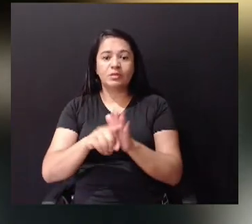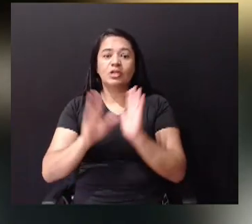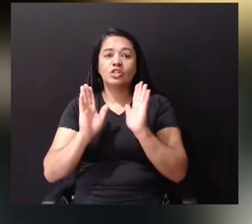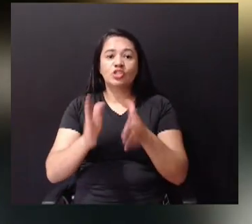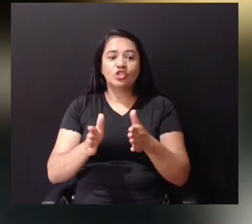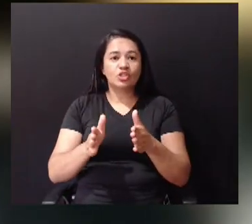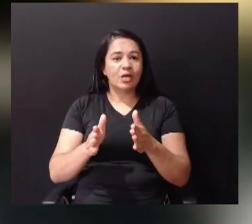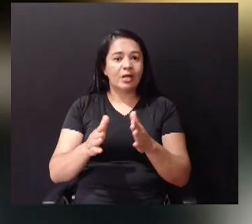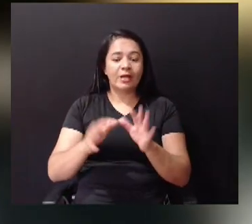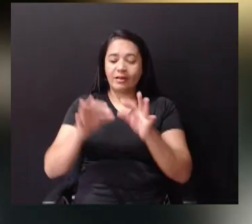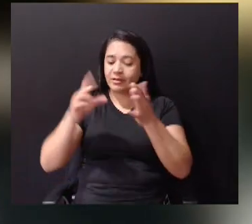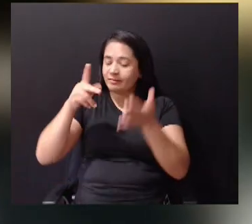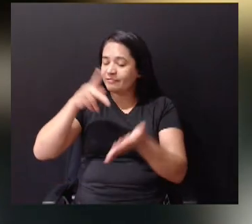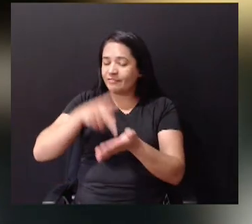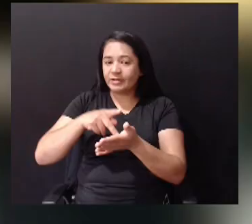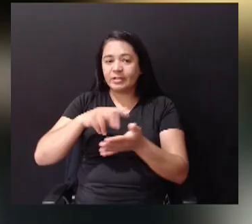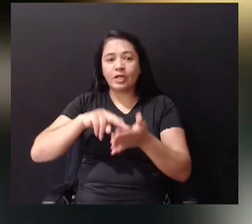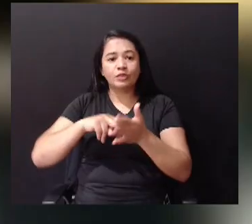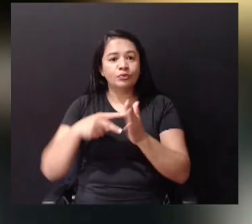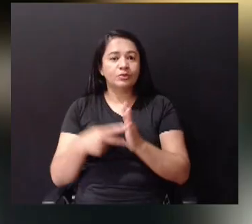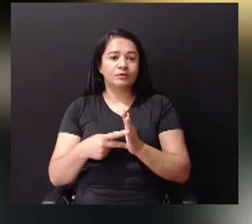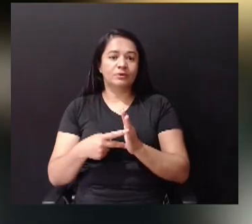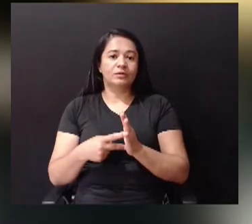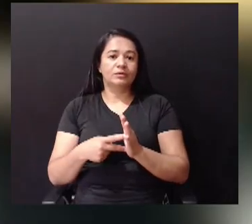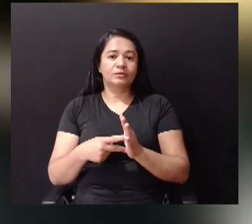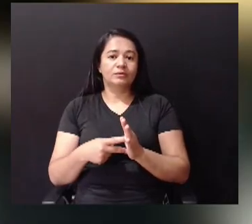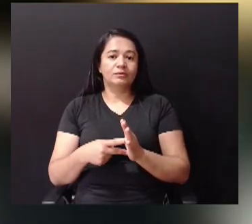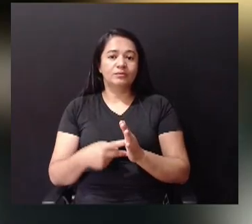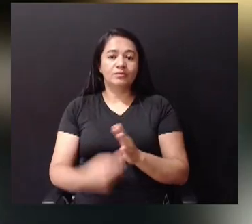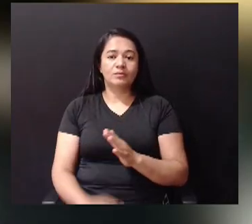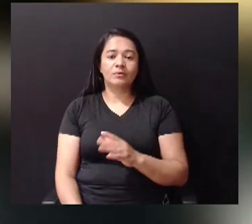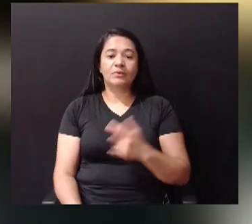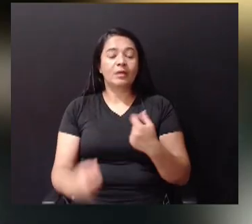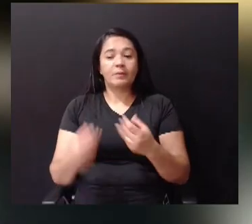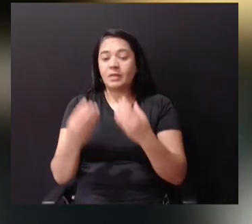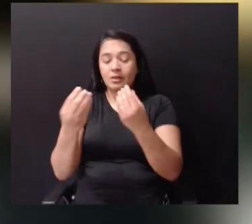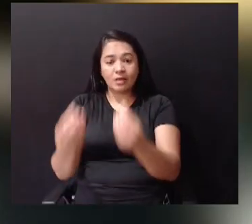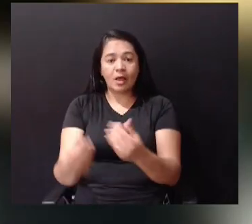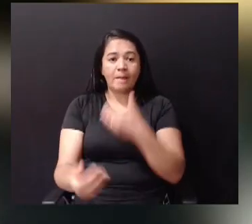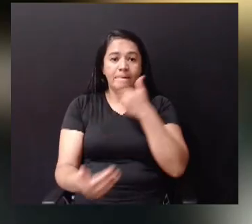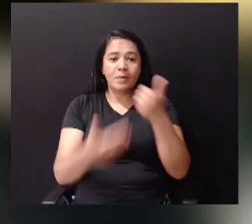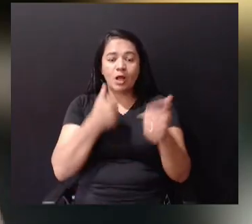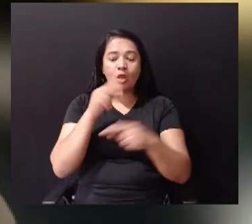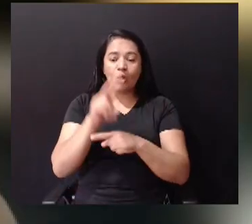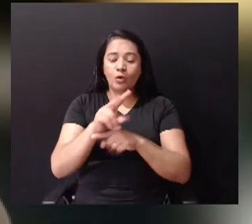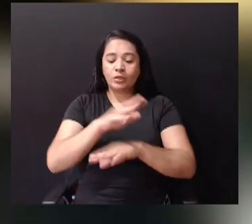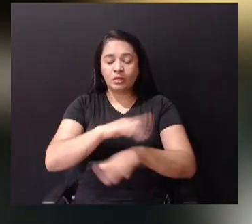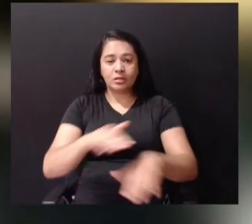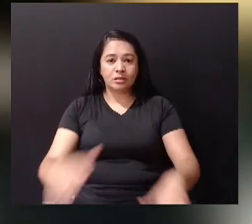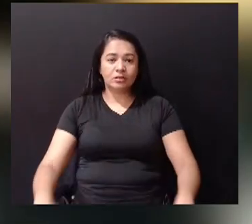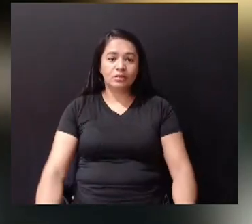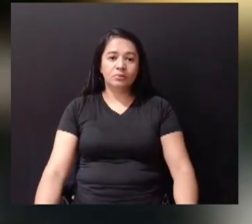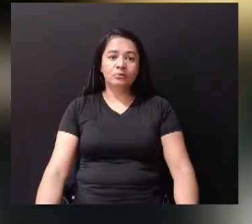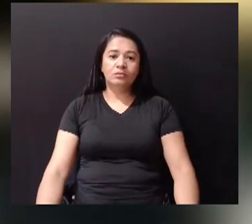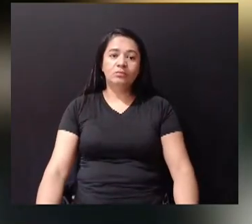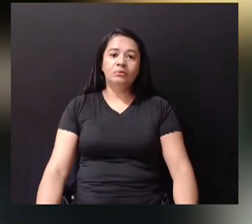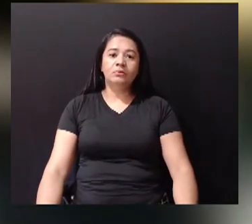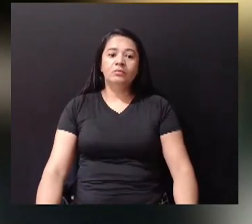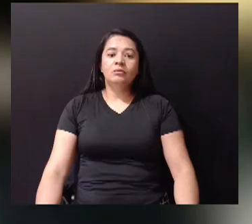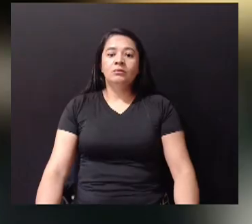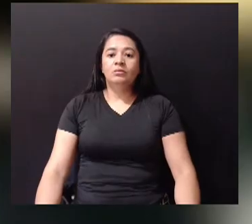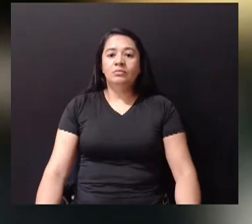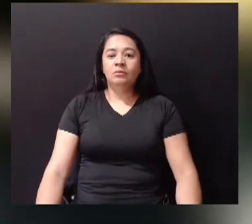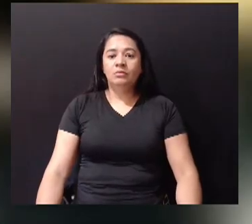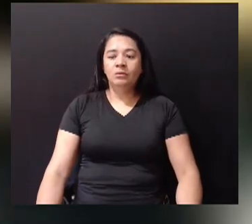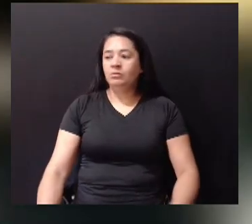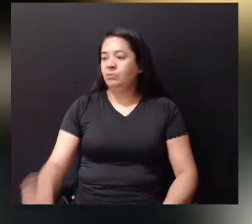significa isso? Significa que já tem que oferecer para melhor cuidar dessas crianças, não é? Isso oferece, isso não oferece. Então,